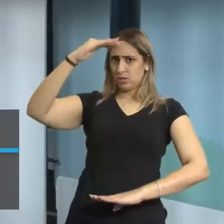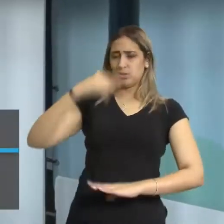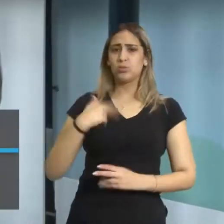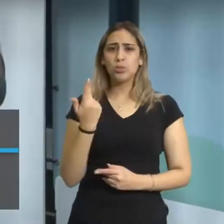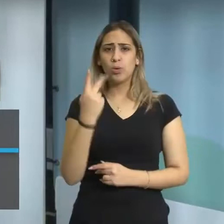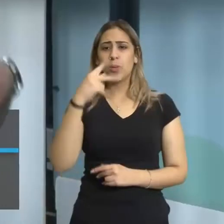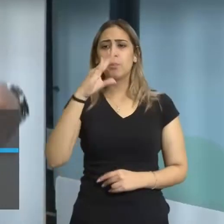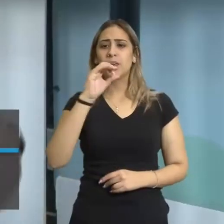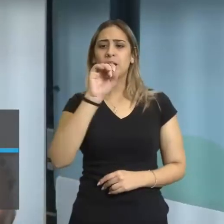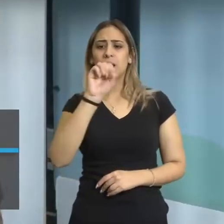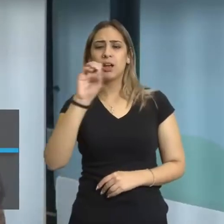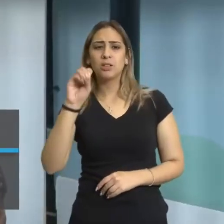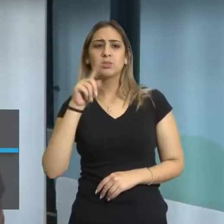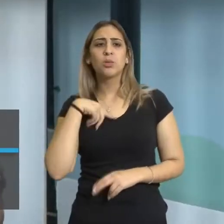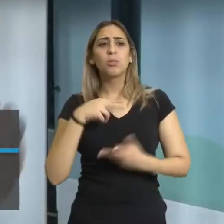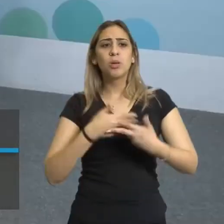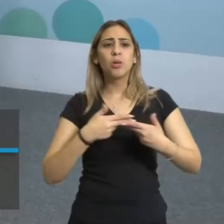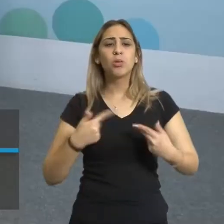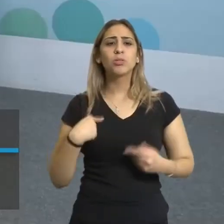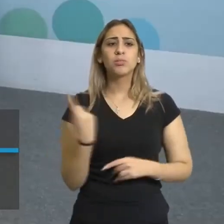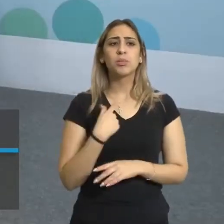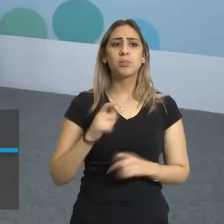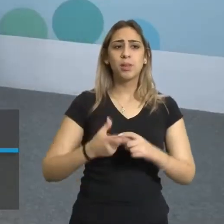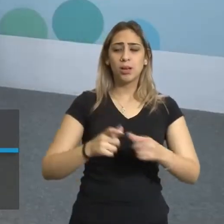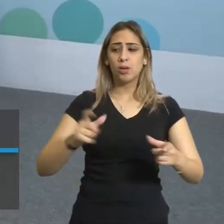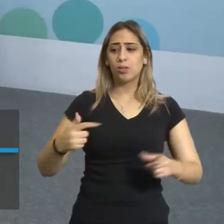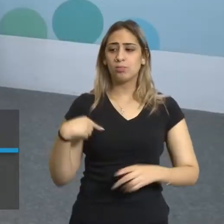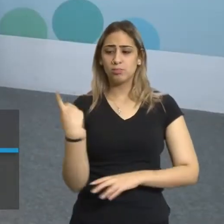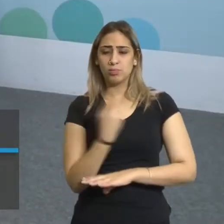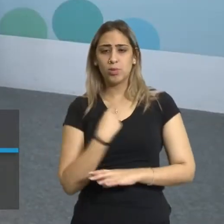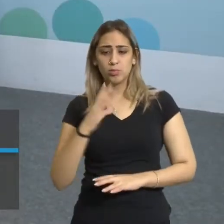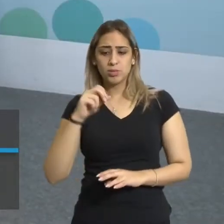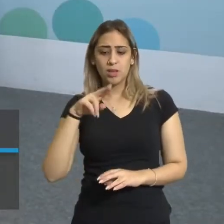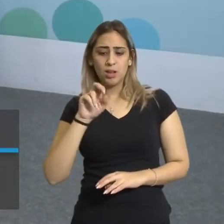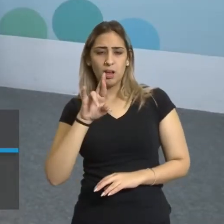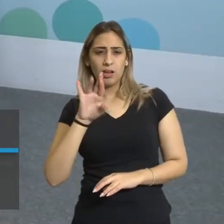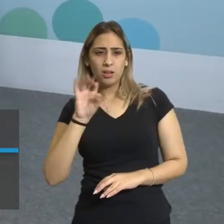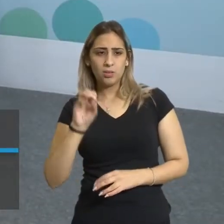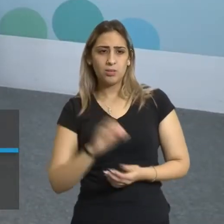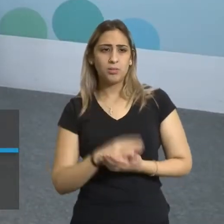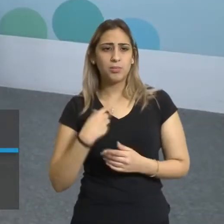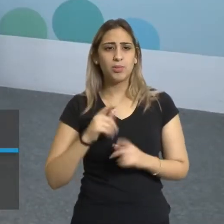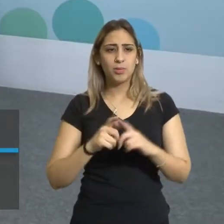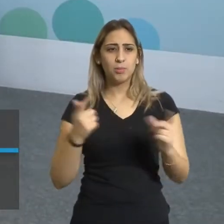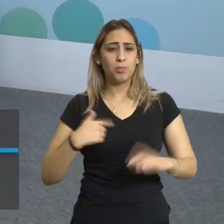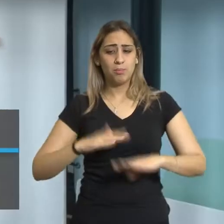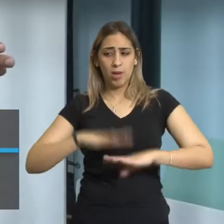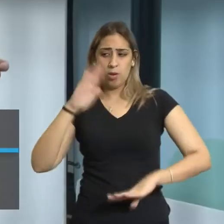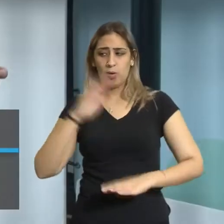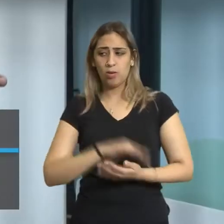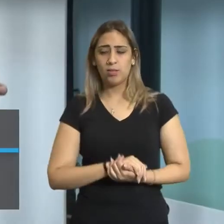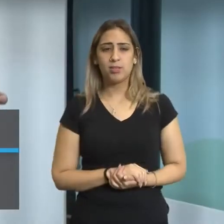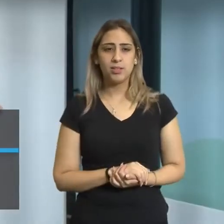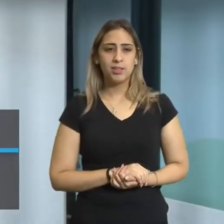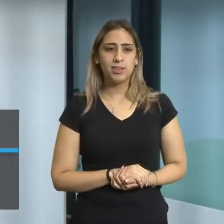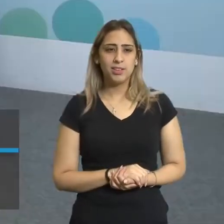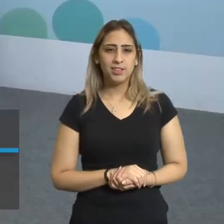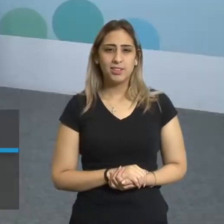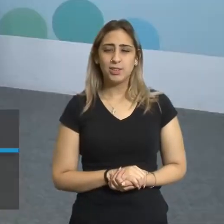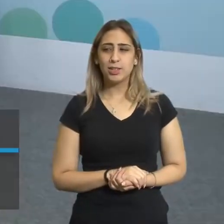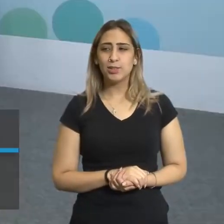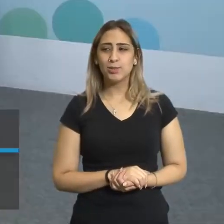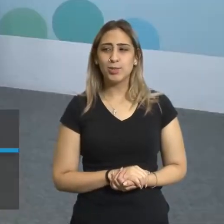que a gente vai falar dele mais para frente é bem maior do que o nosso cenário mas muito maior Mas pode